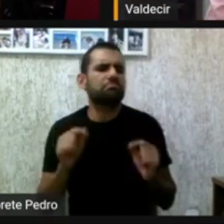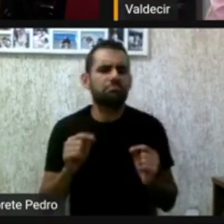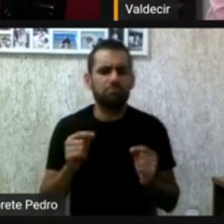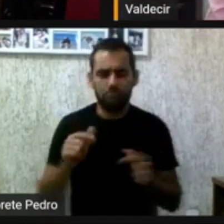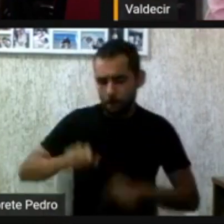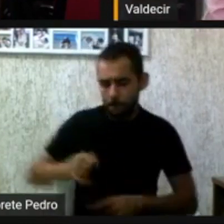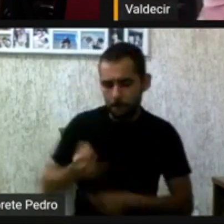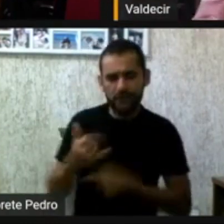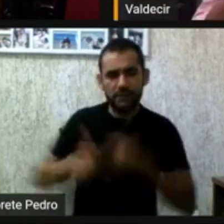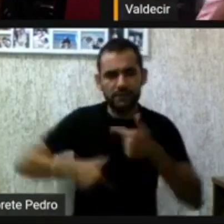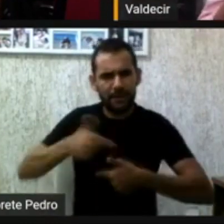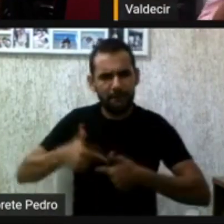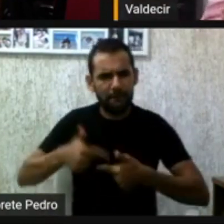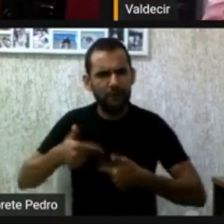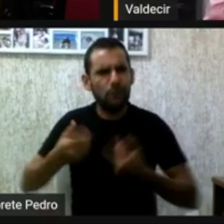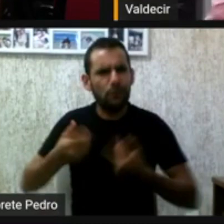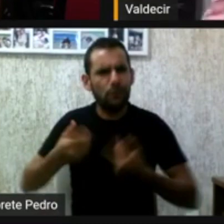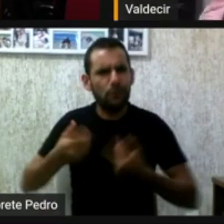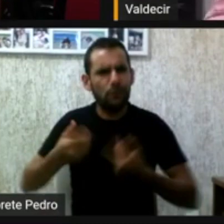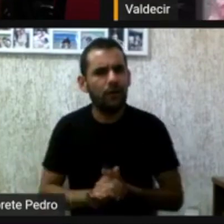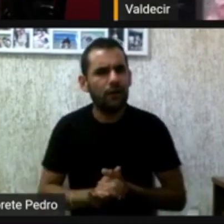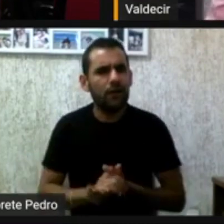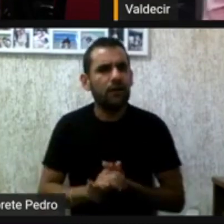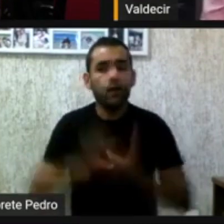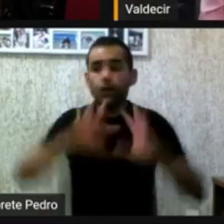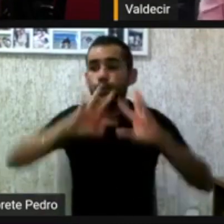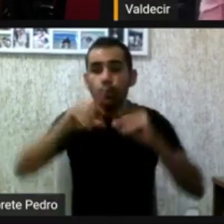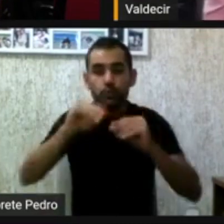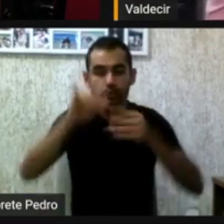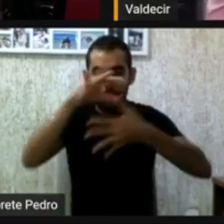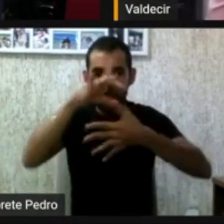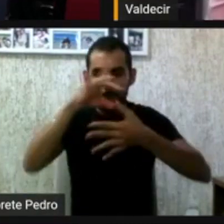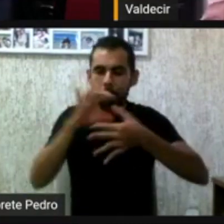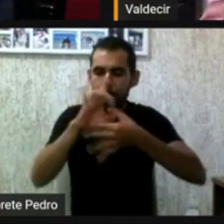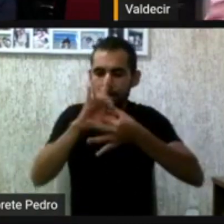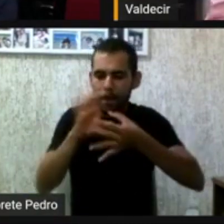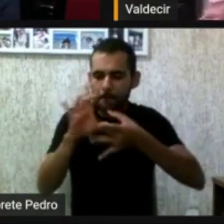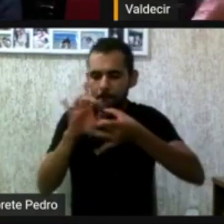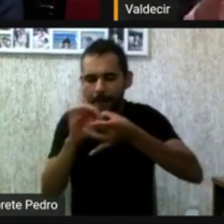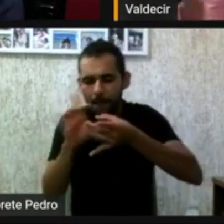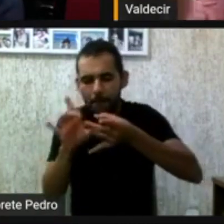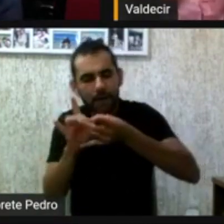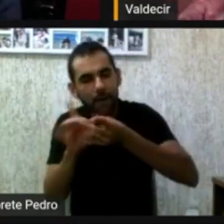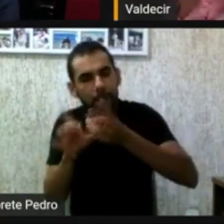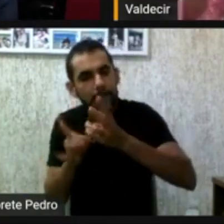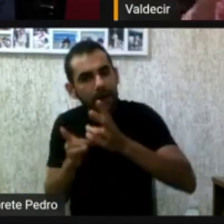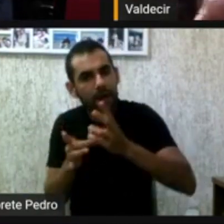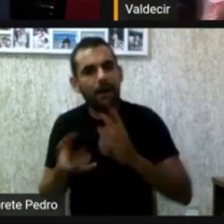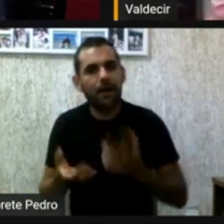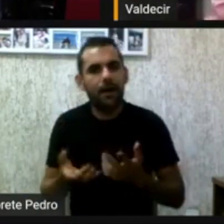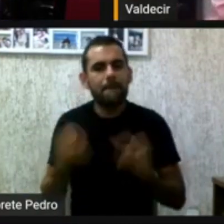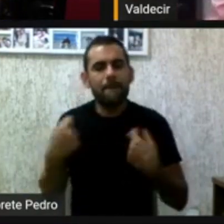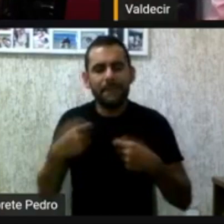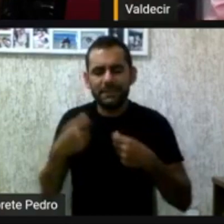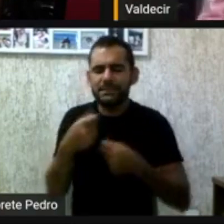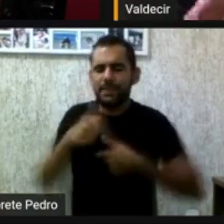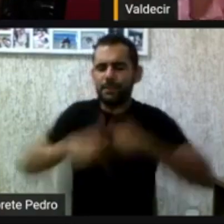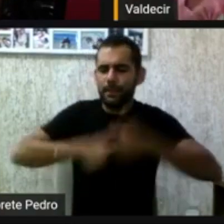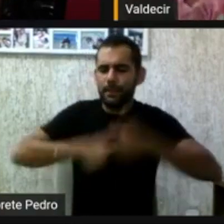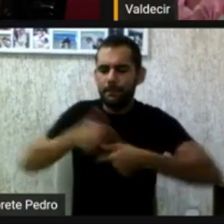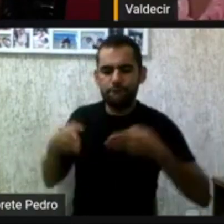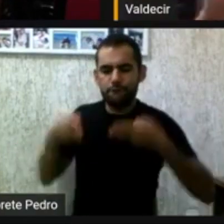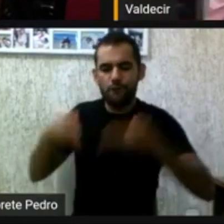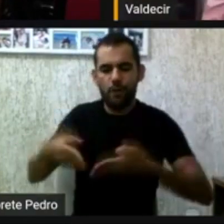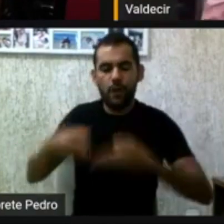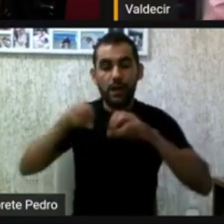oportunidade de emprego na minha cidade. Então é tudo linkado uma coisa com a outra. A gente precisa aplicar muito em educação,